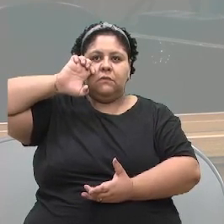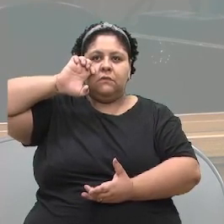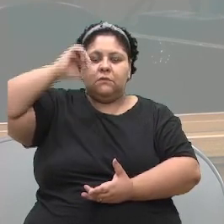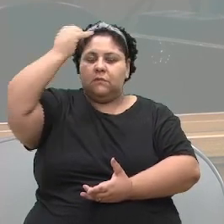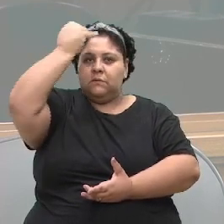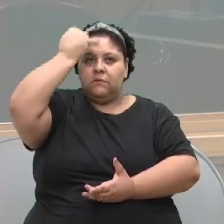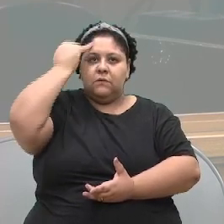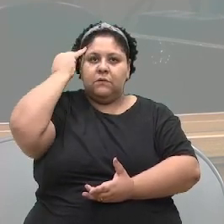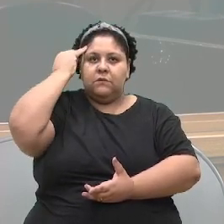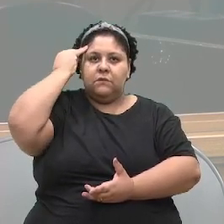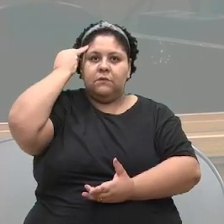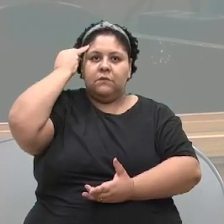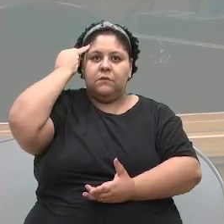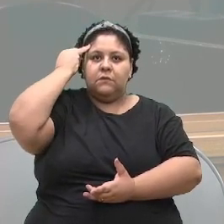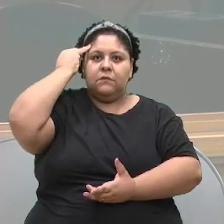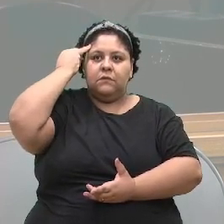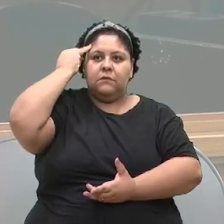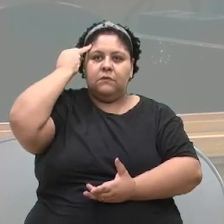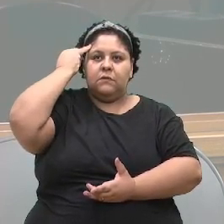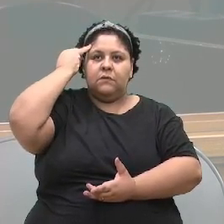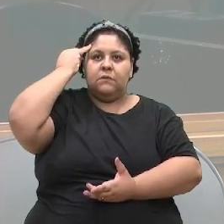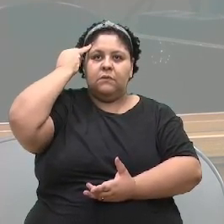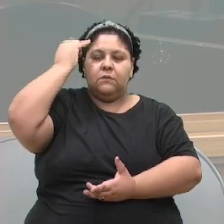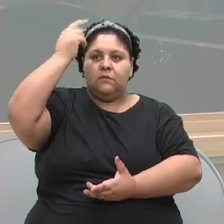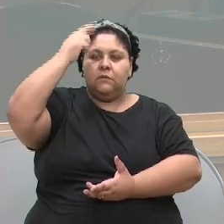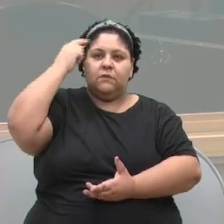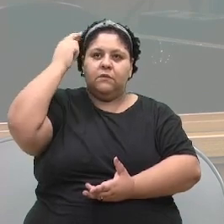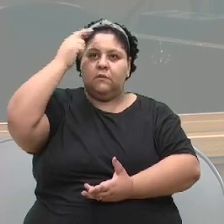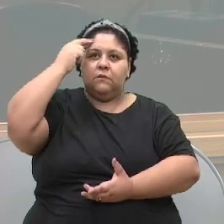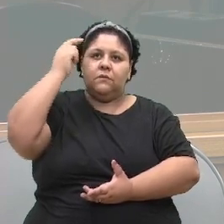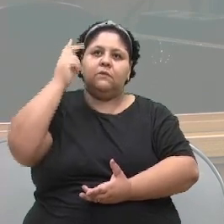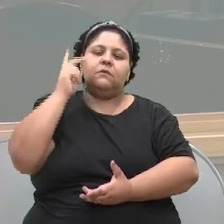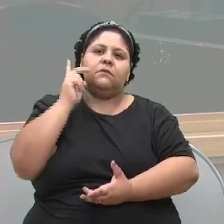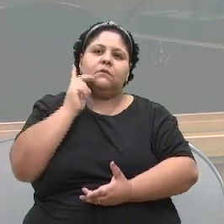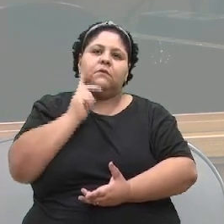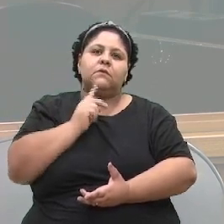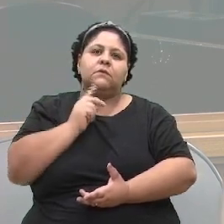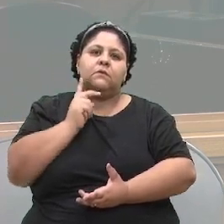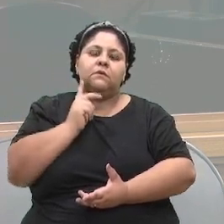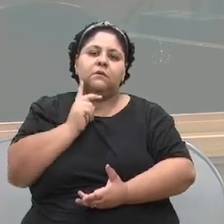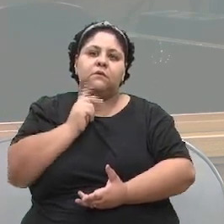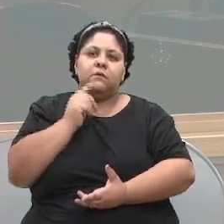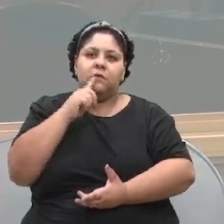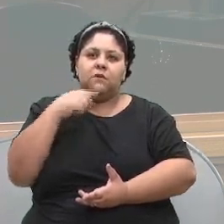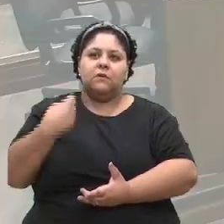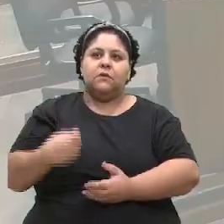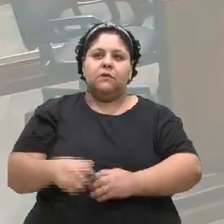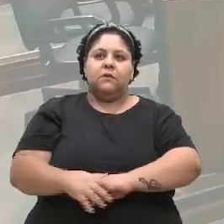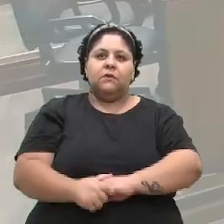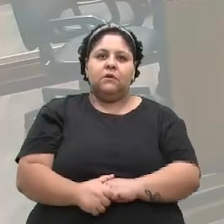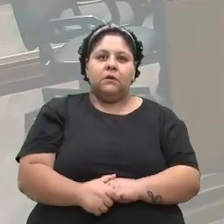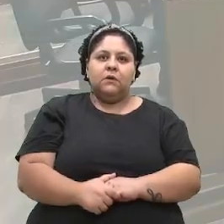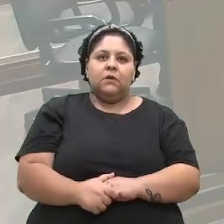D'Ambrós, vereador Lucas Carenhato, vereador Rafael Bueno, vereador Renato Oliveira e vereadora Rose Frigeri. Era isso. Muito obrigado. Obrigada.